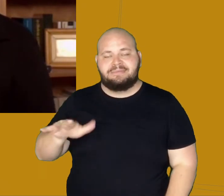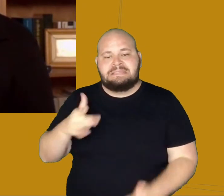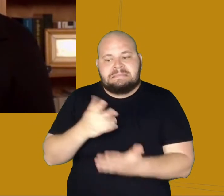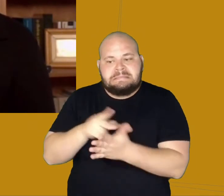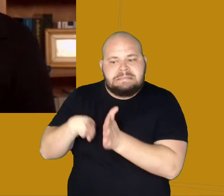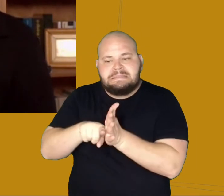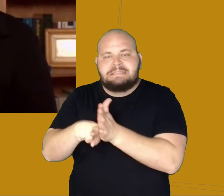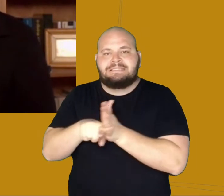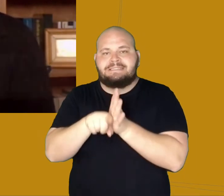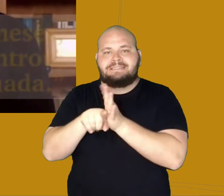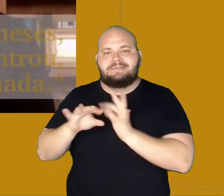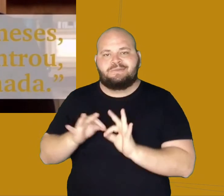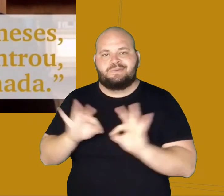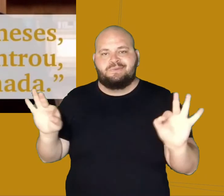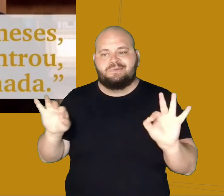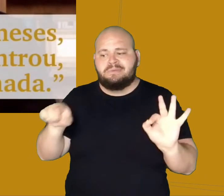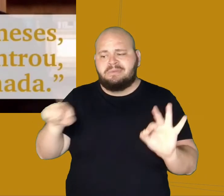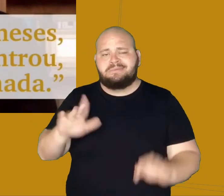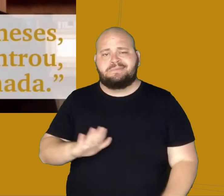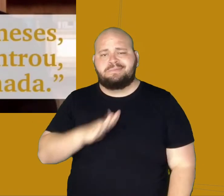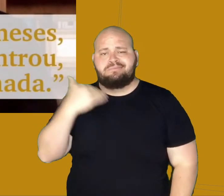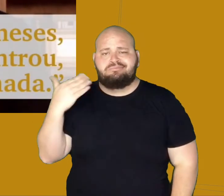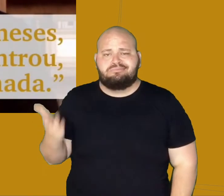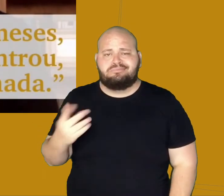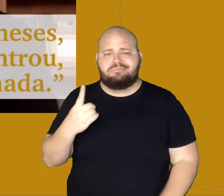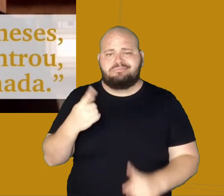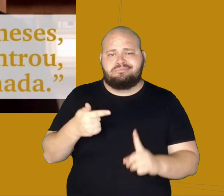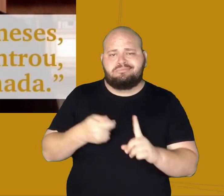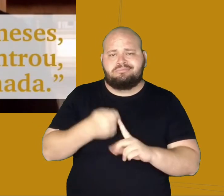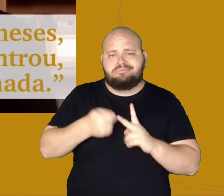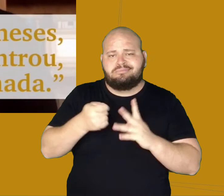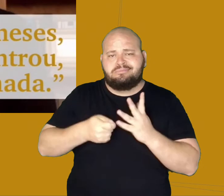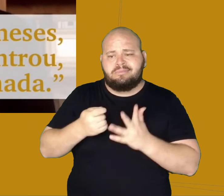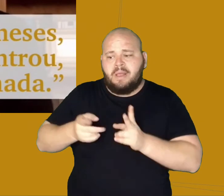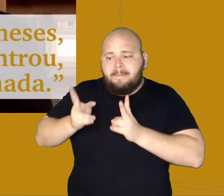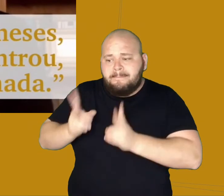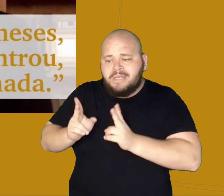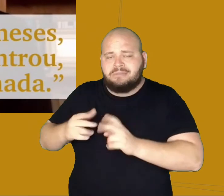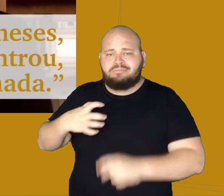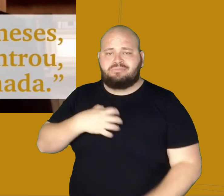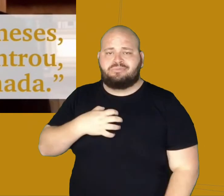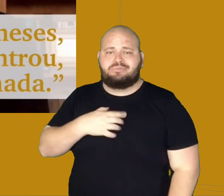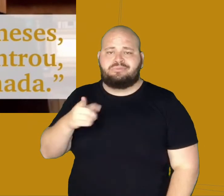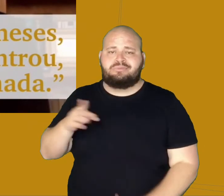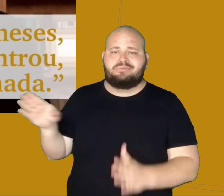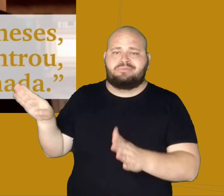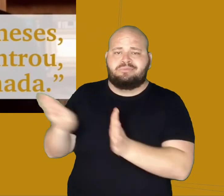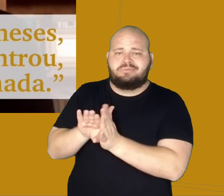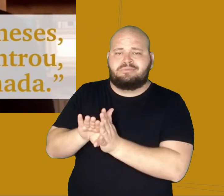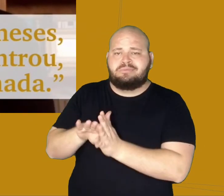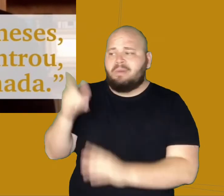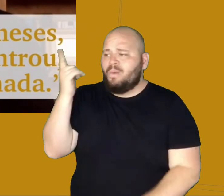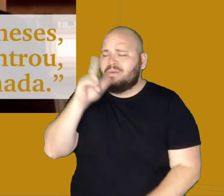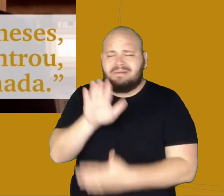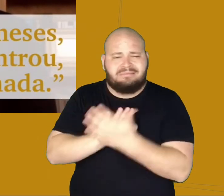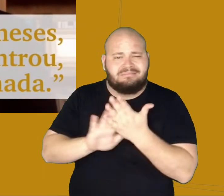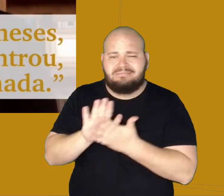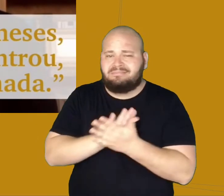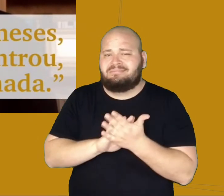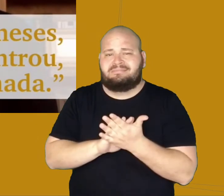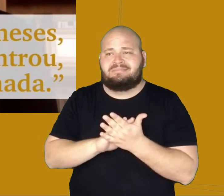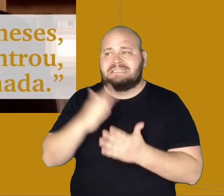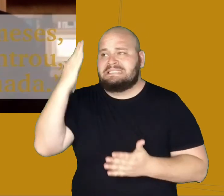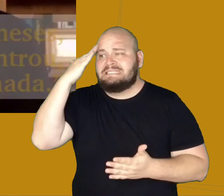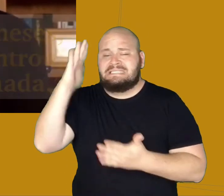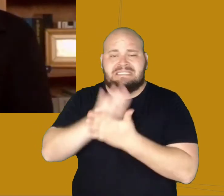sua cura. Ao final, ele morreu dali a 17 meses, no mesmo estado em que entrou, sem ter podido alcançar